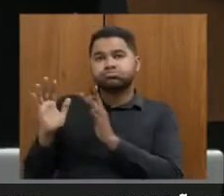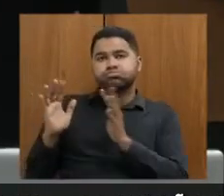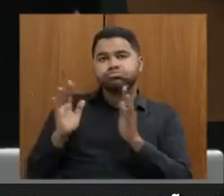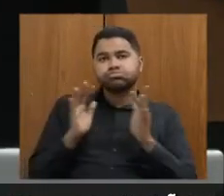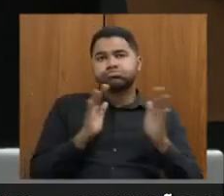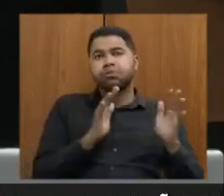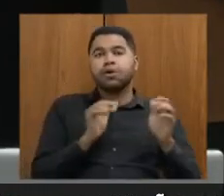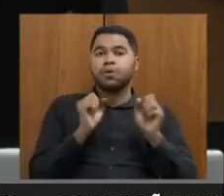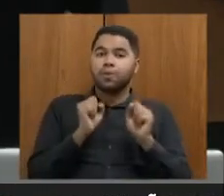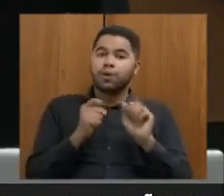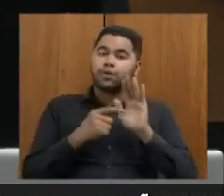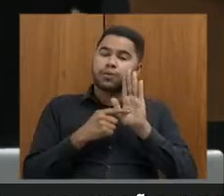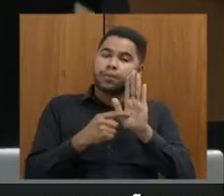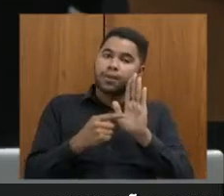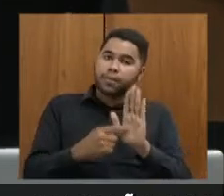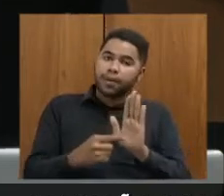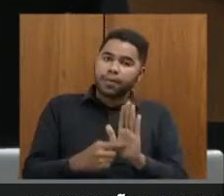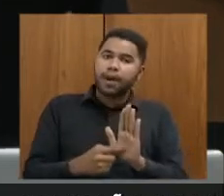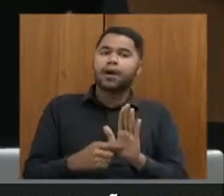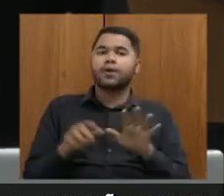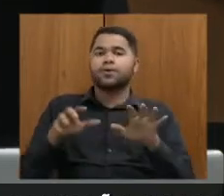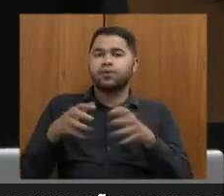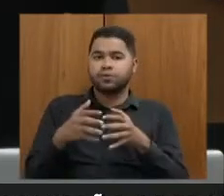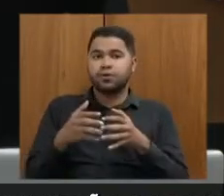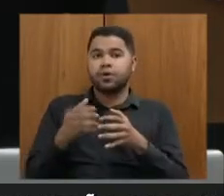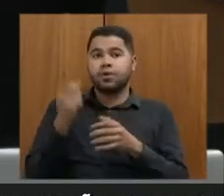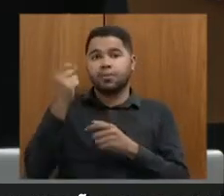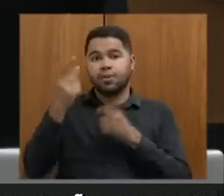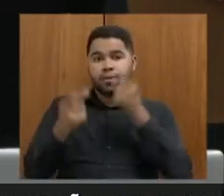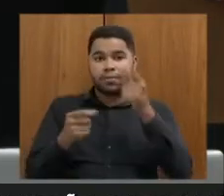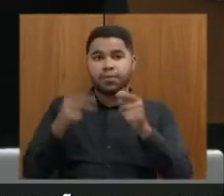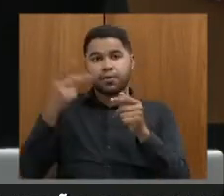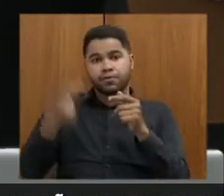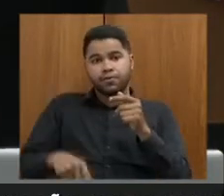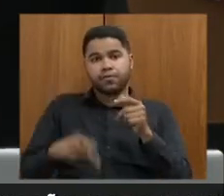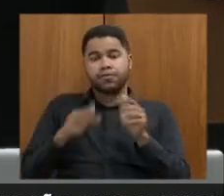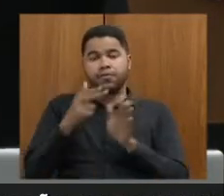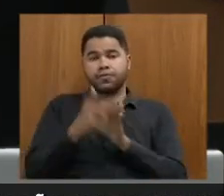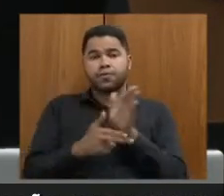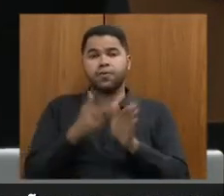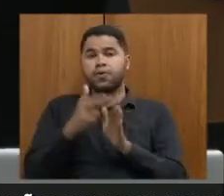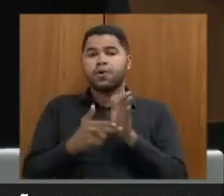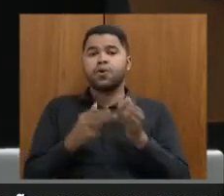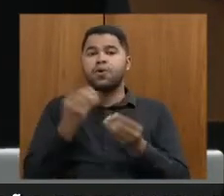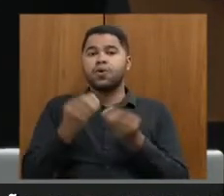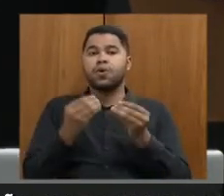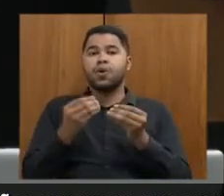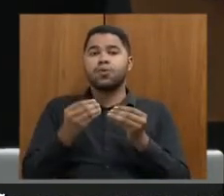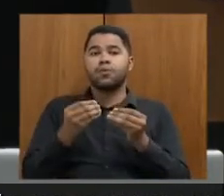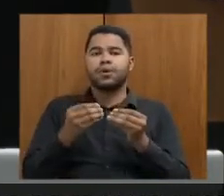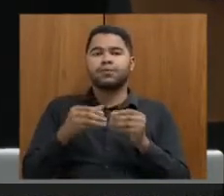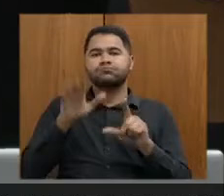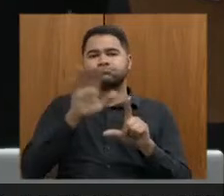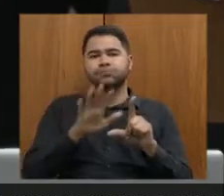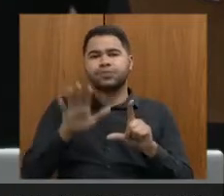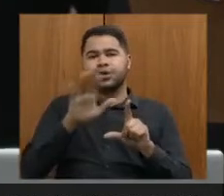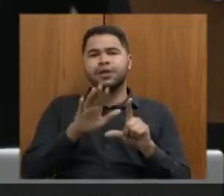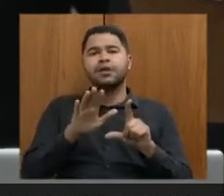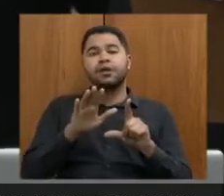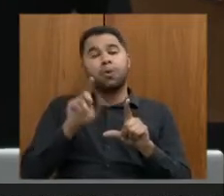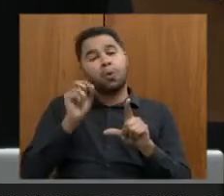dos deputados poderão apresentar na comissão extraordinária própria ouvir os mineiros através da plataforma Silas o